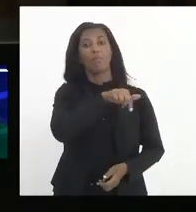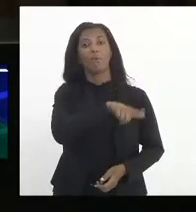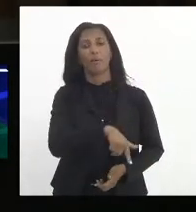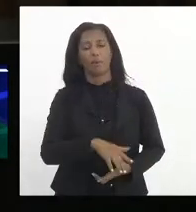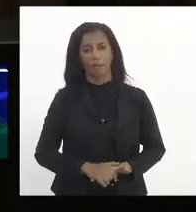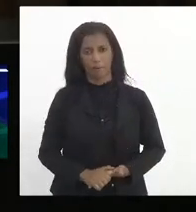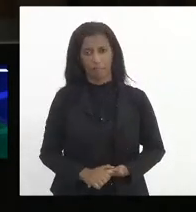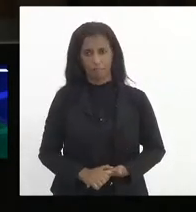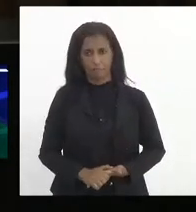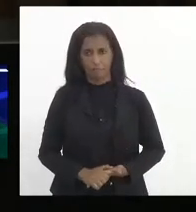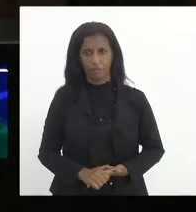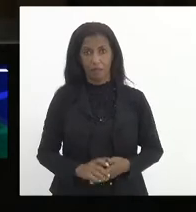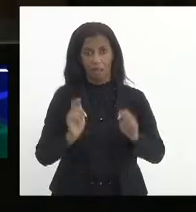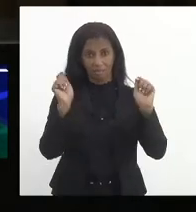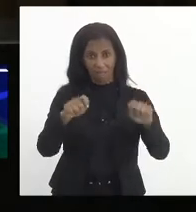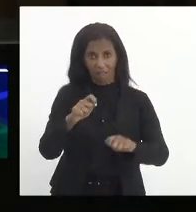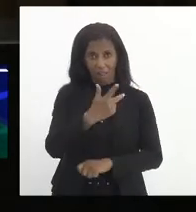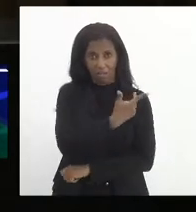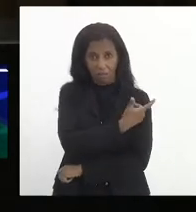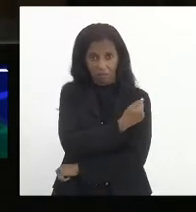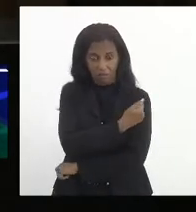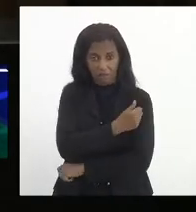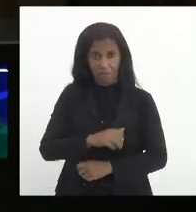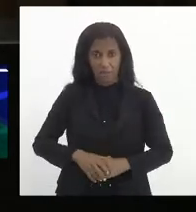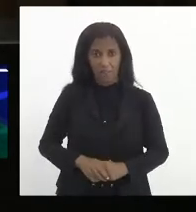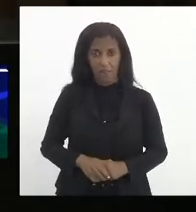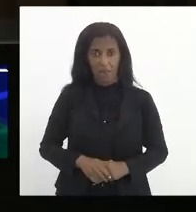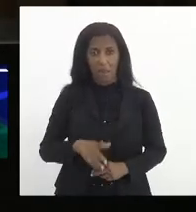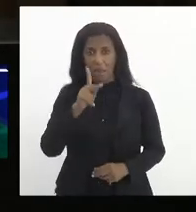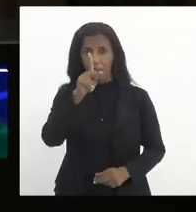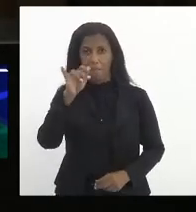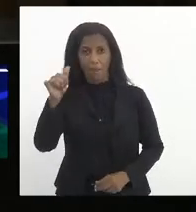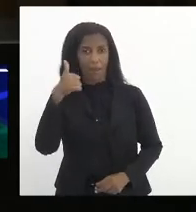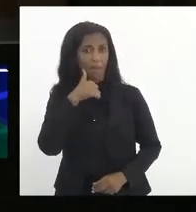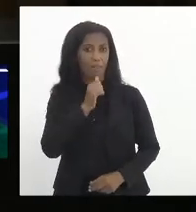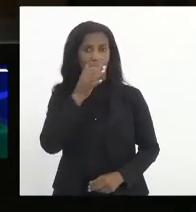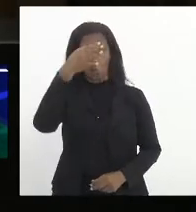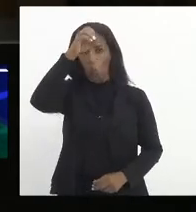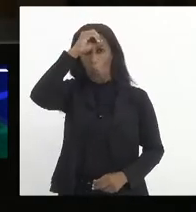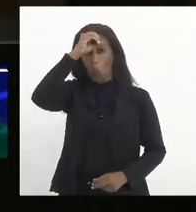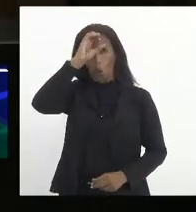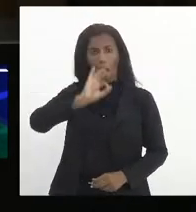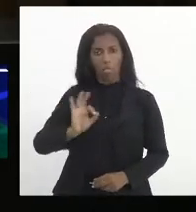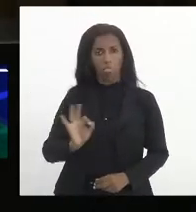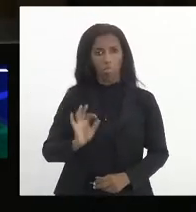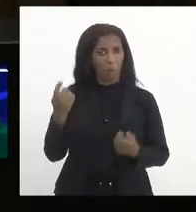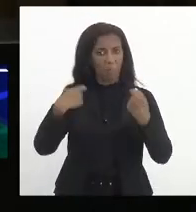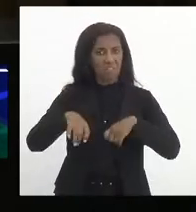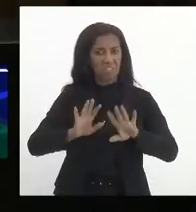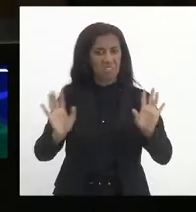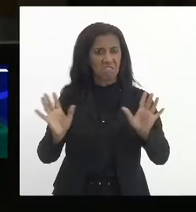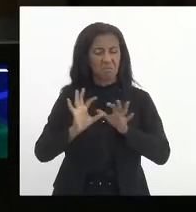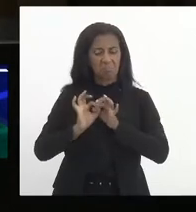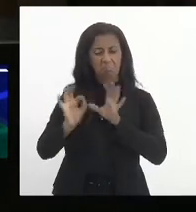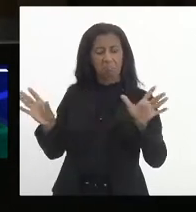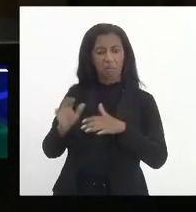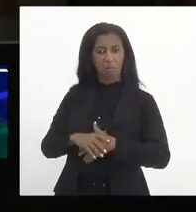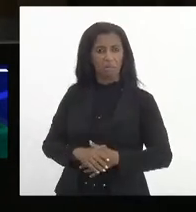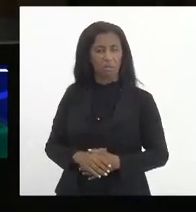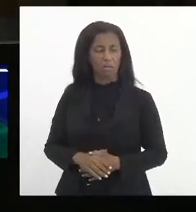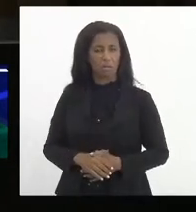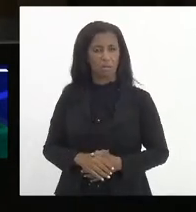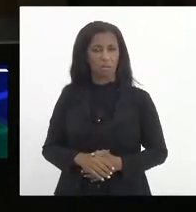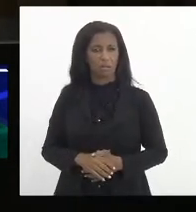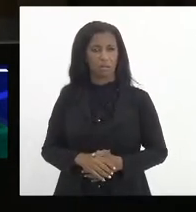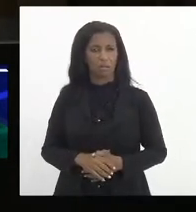Só serve para tomar vacina sem o conhecimento dos Pais bom então estão questionando